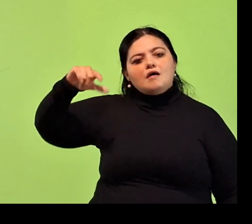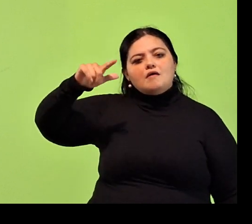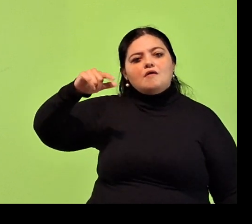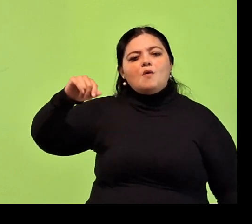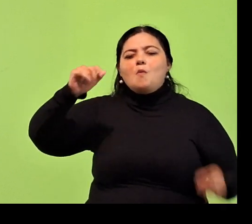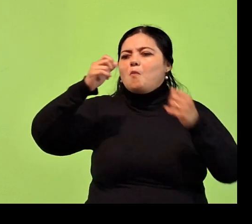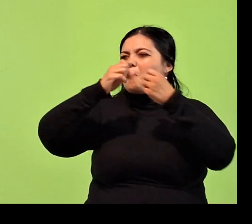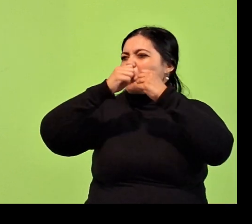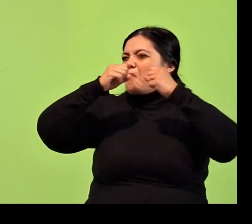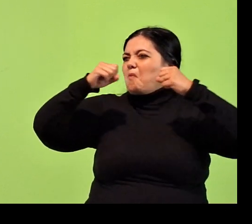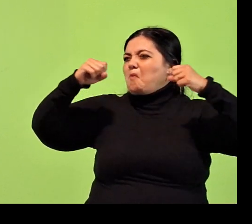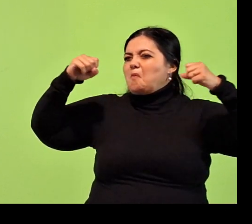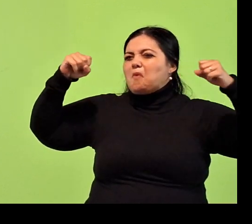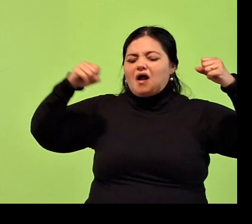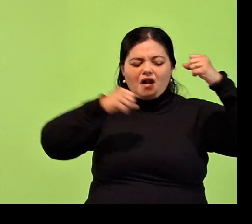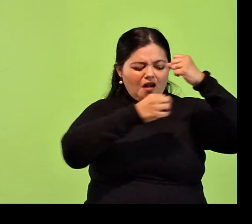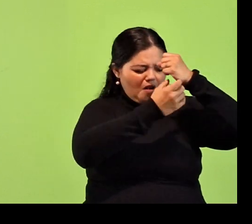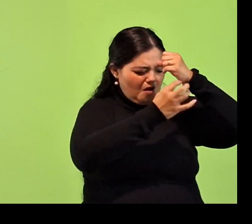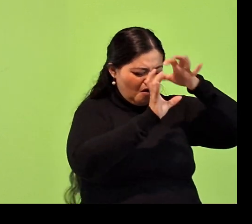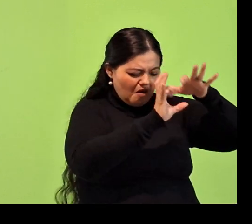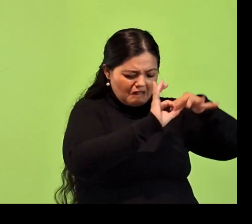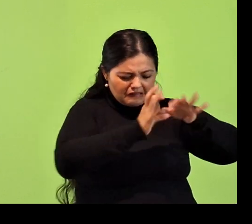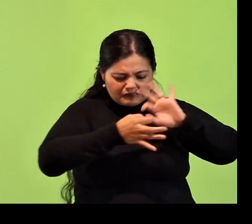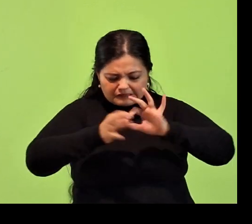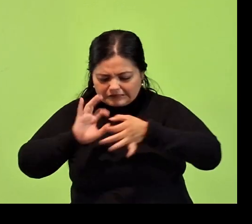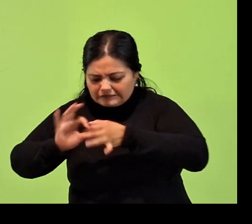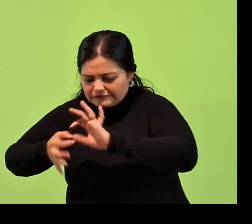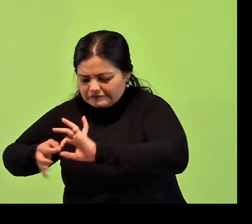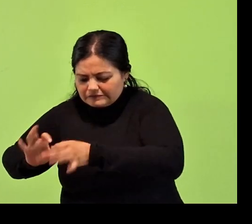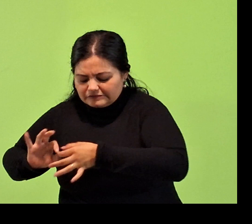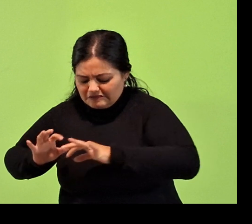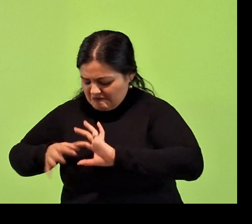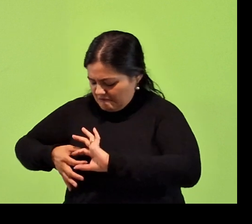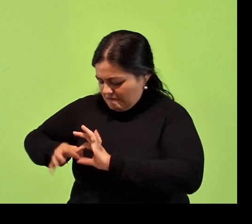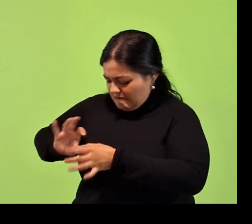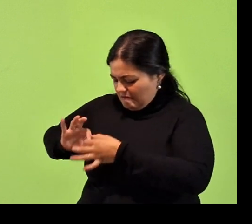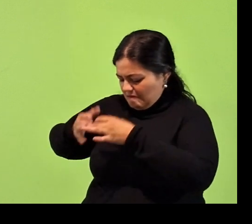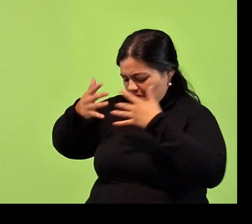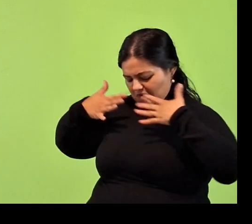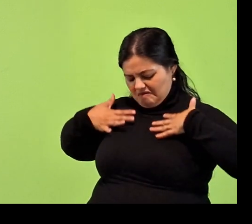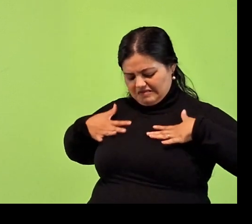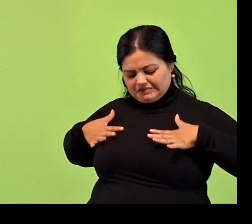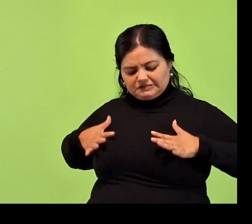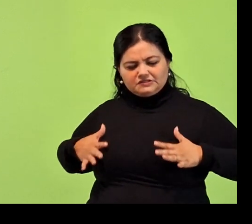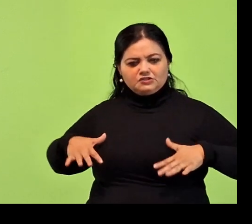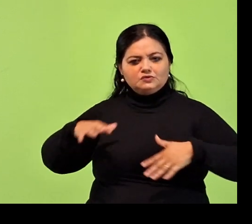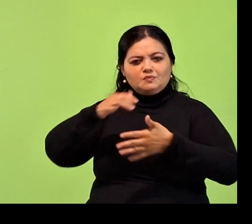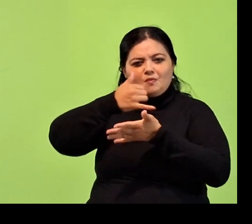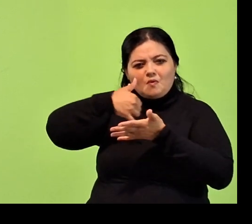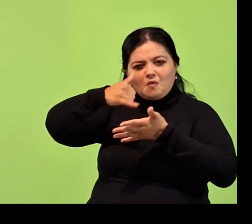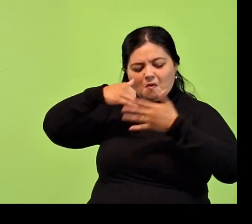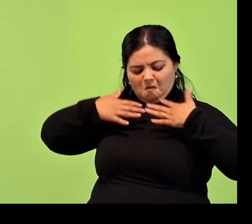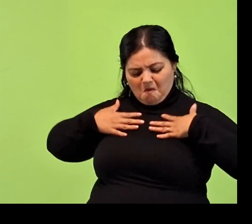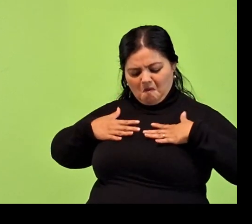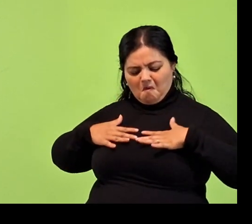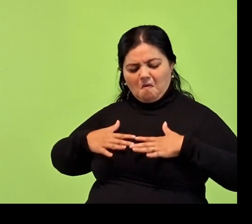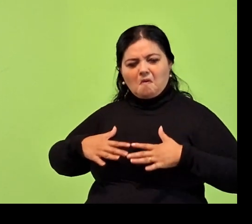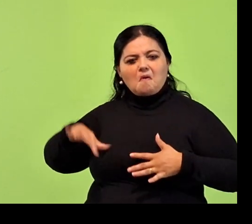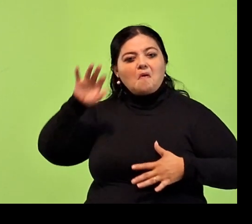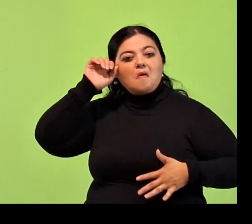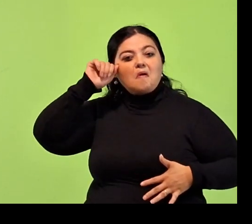balançando várias correntes douradas, meu corpo coberto de óleo escuro como